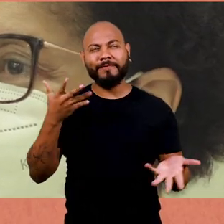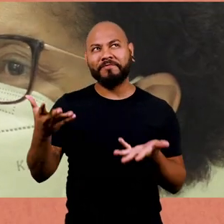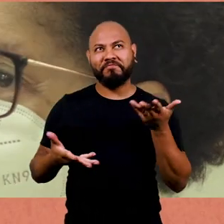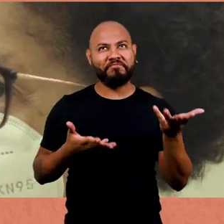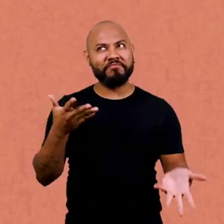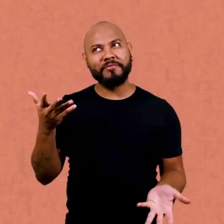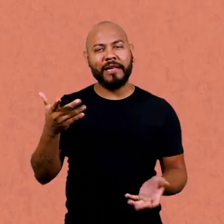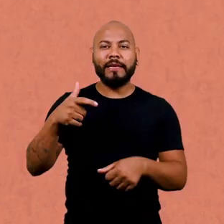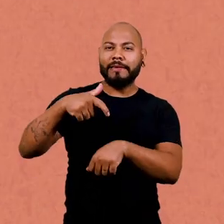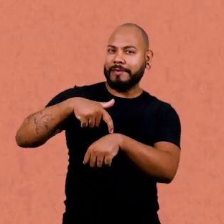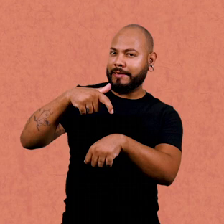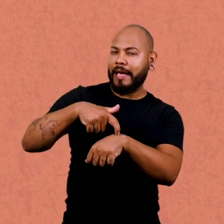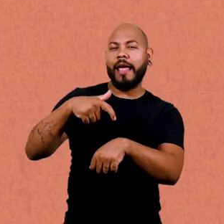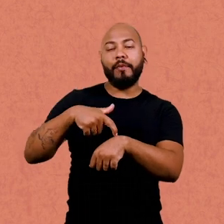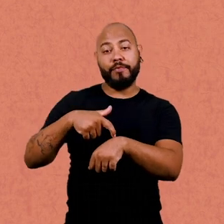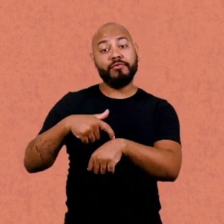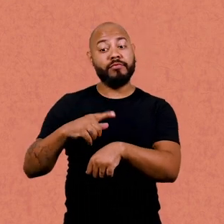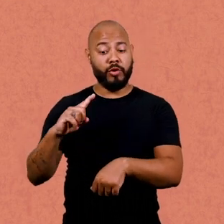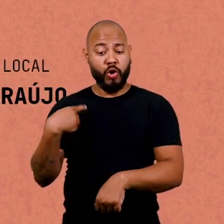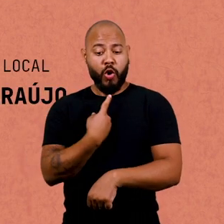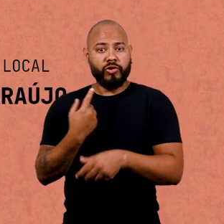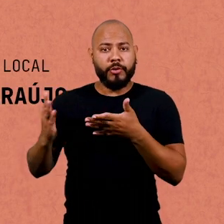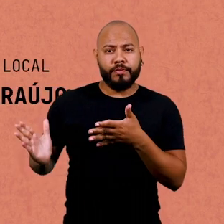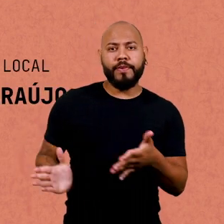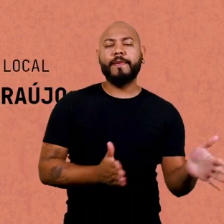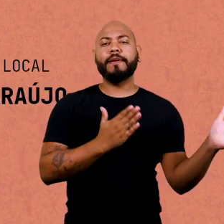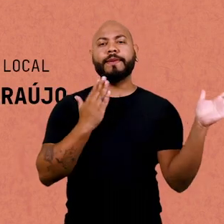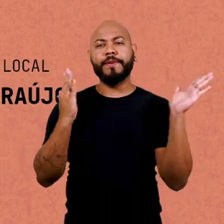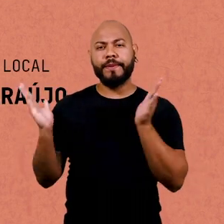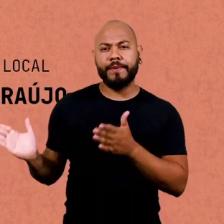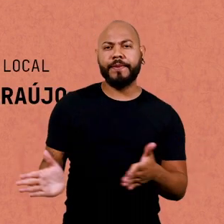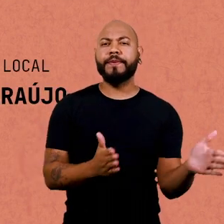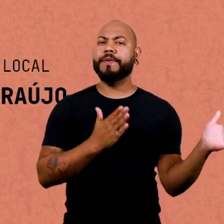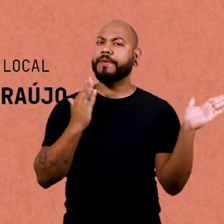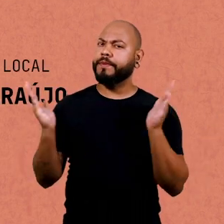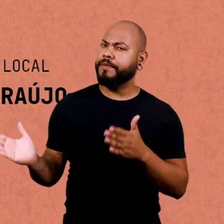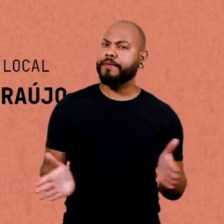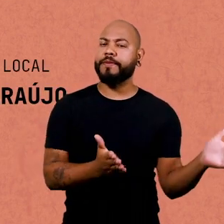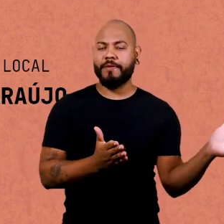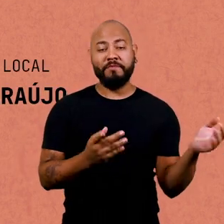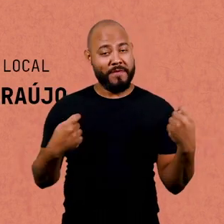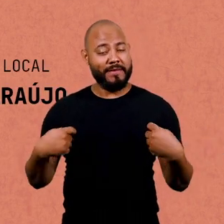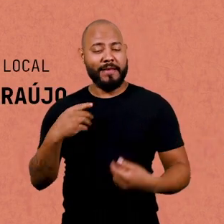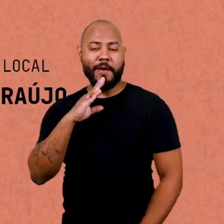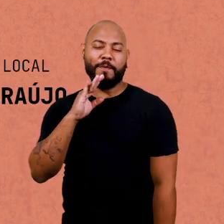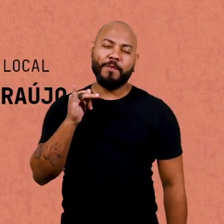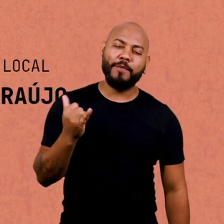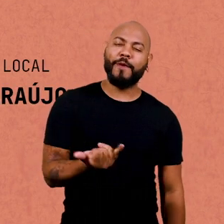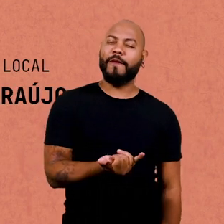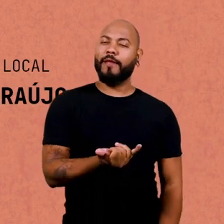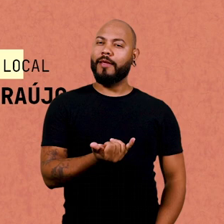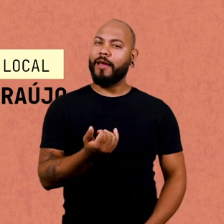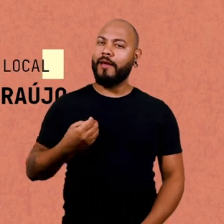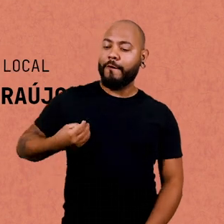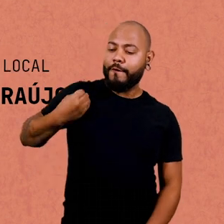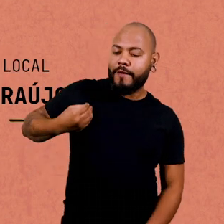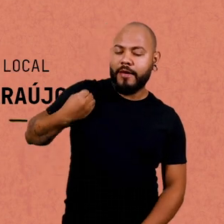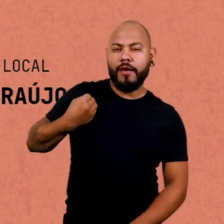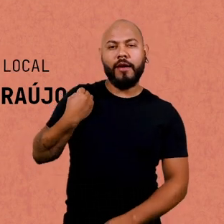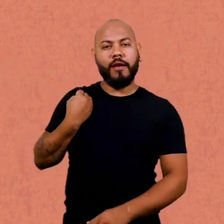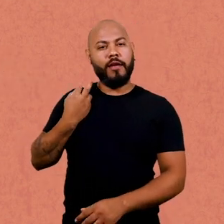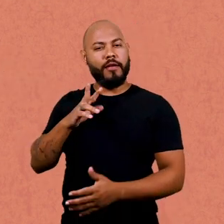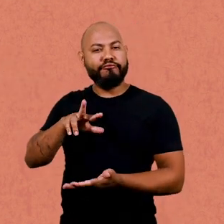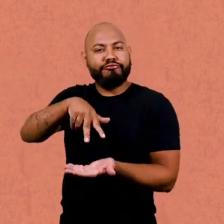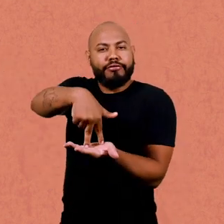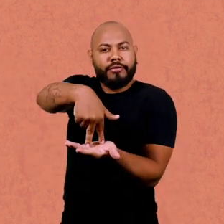O tempo, todos nós somos passageiros e a gente tem que aproveitar a nossa estadia aqui para